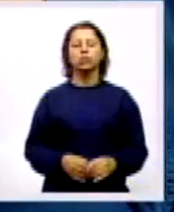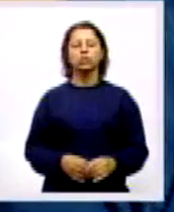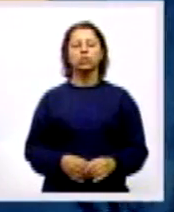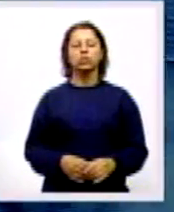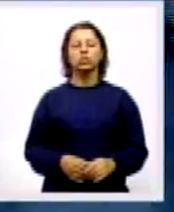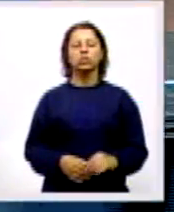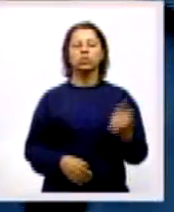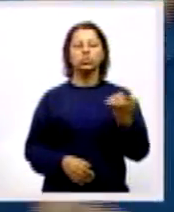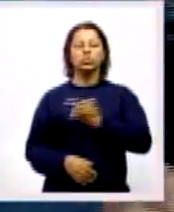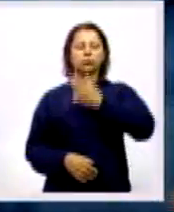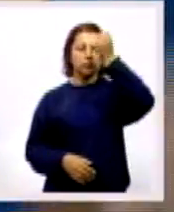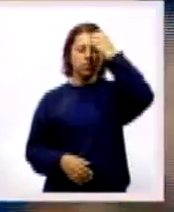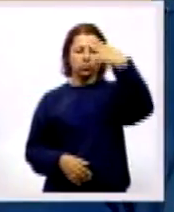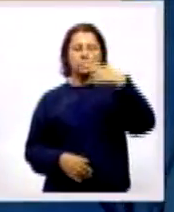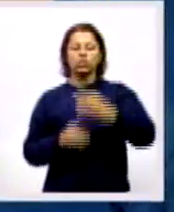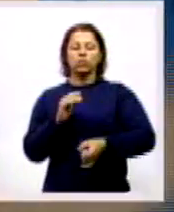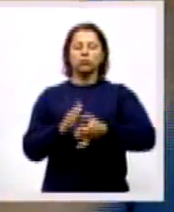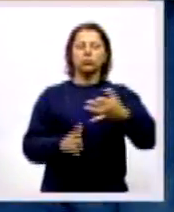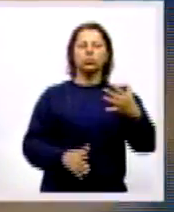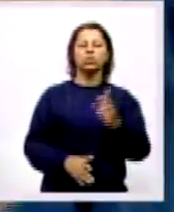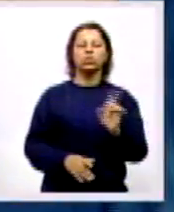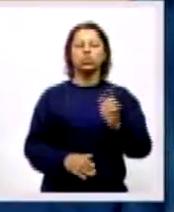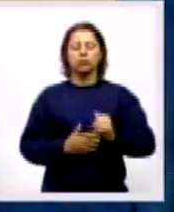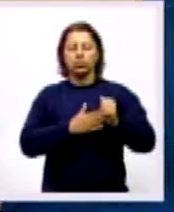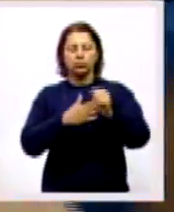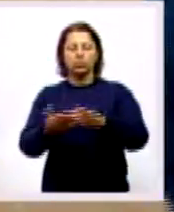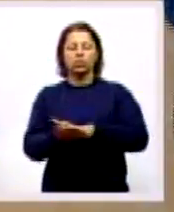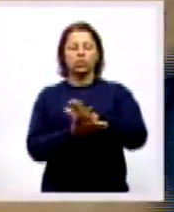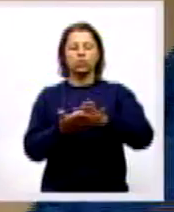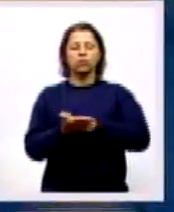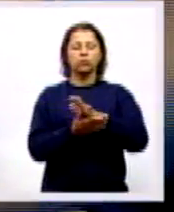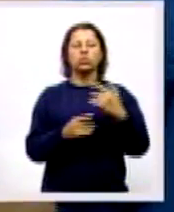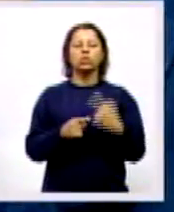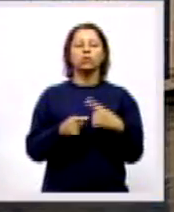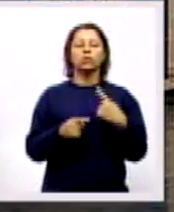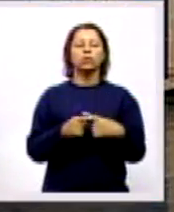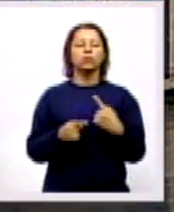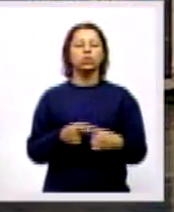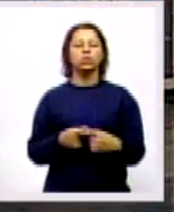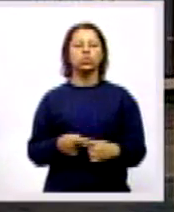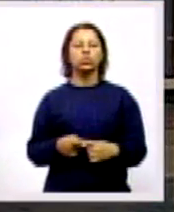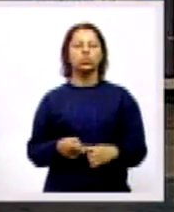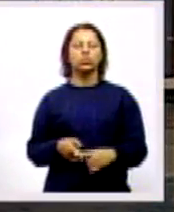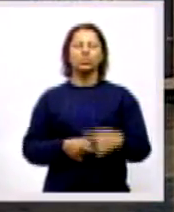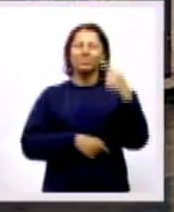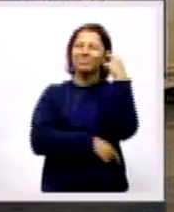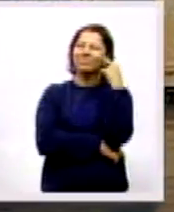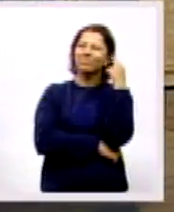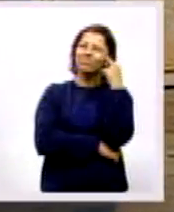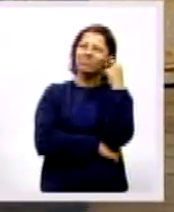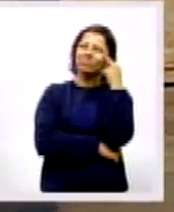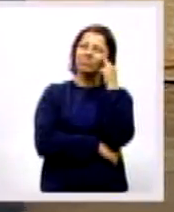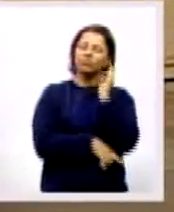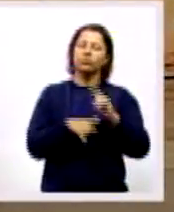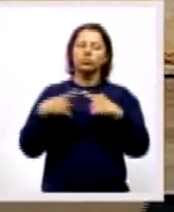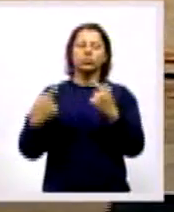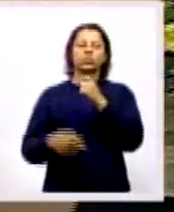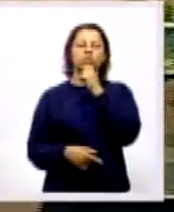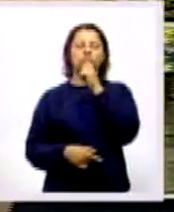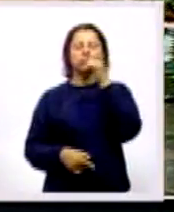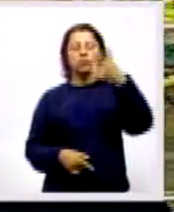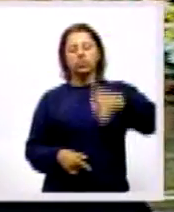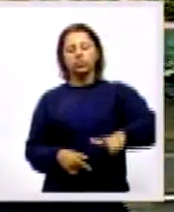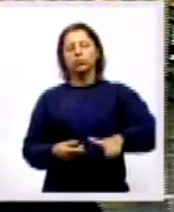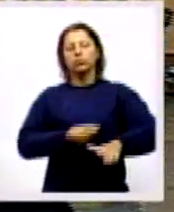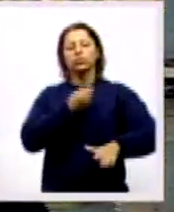A nossa inteligência muitas vezes não nos leva a nada, porque refletimos, refletimos, refletimos, mas ainda